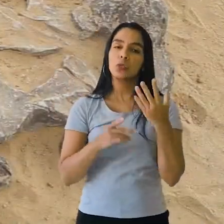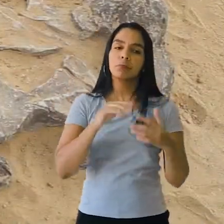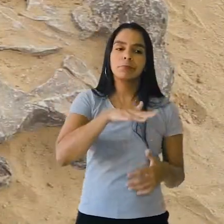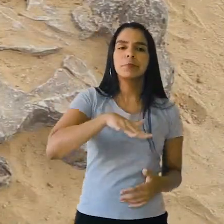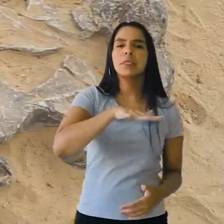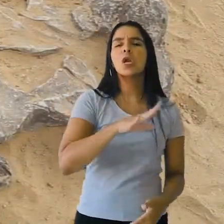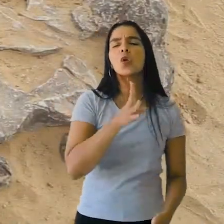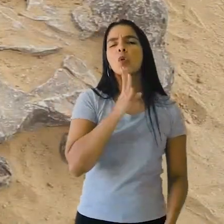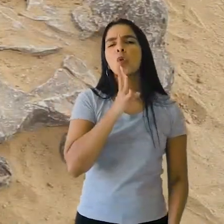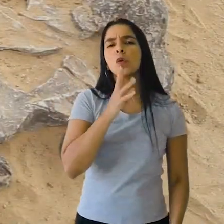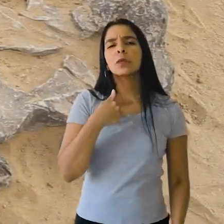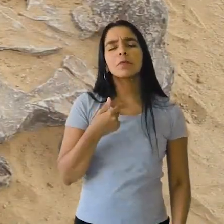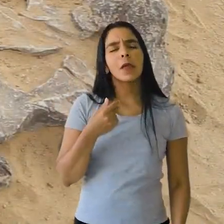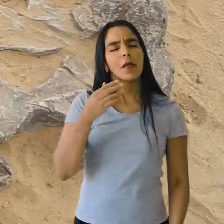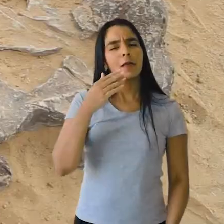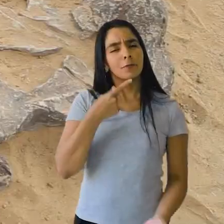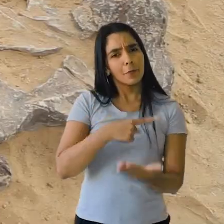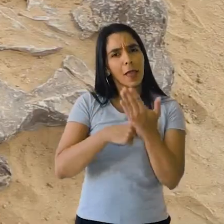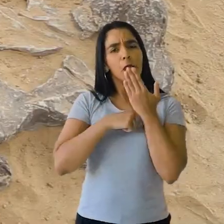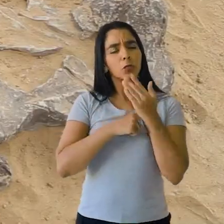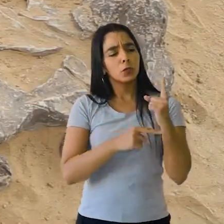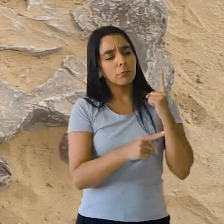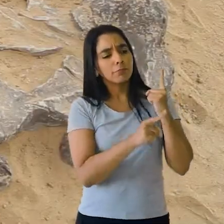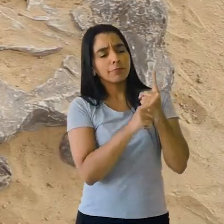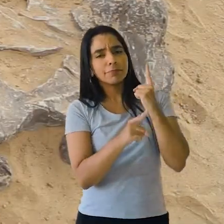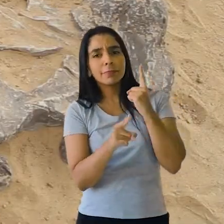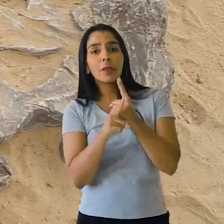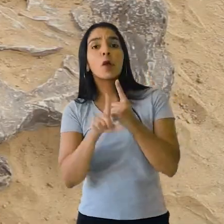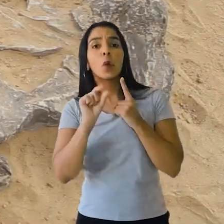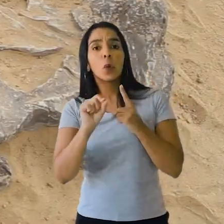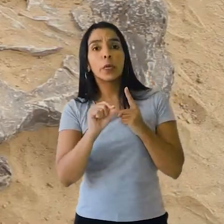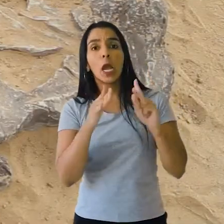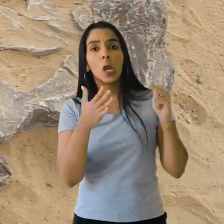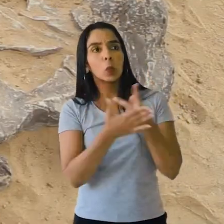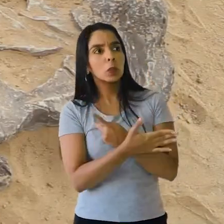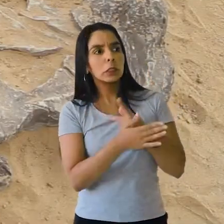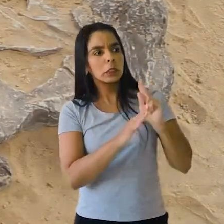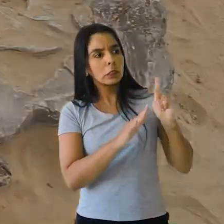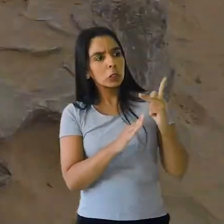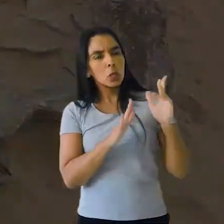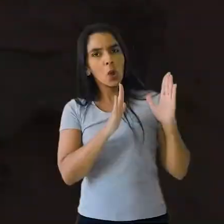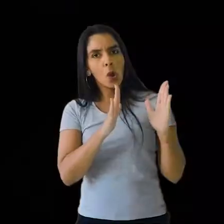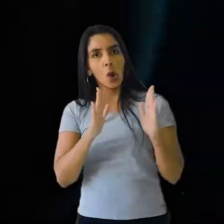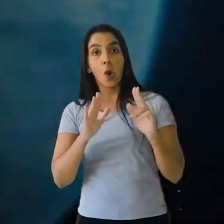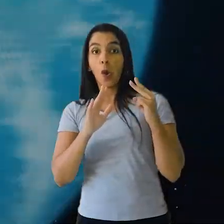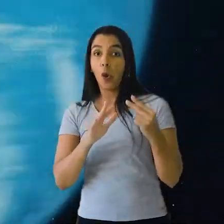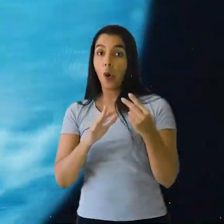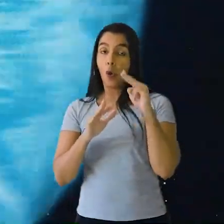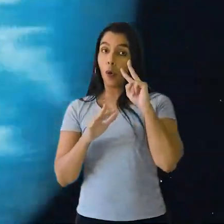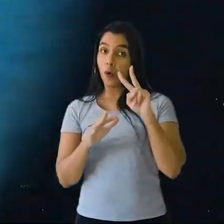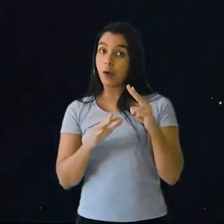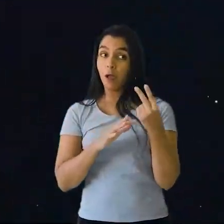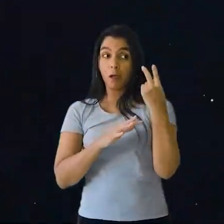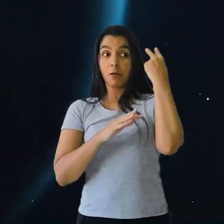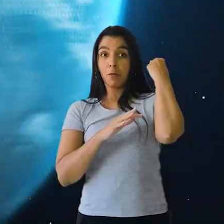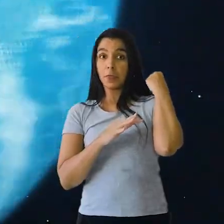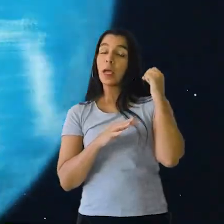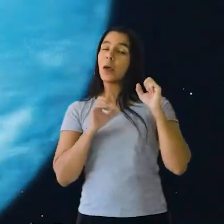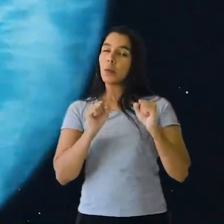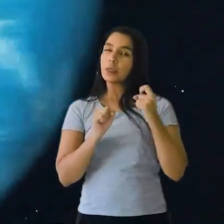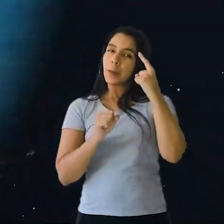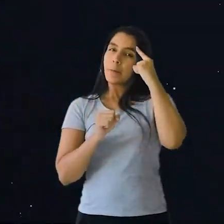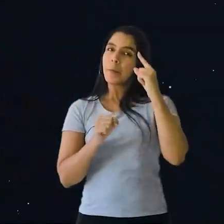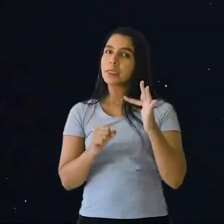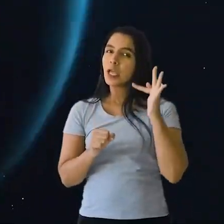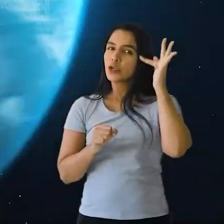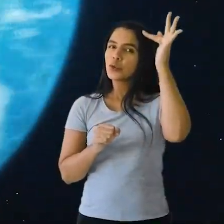Terra, esta área de conhecimento nos ajuda a identificar as tendências históricas. Apenas olhando para o passado é